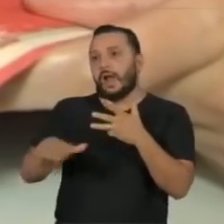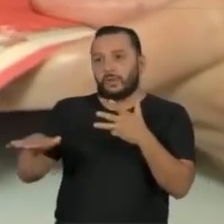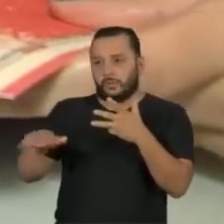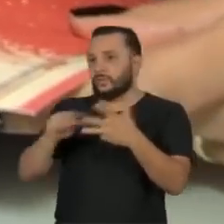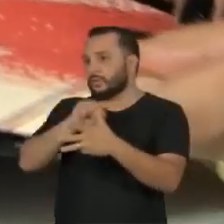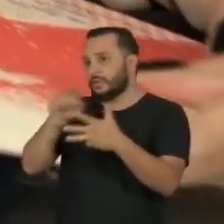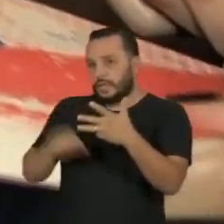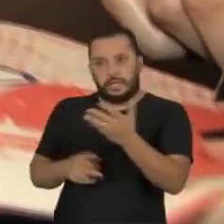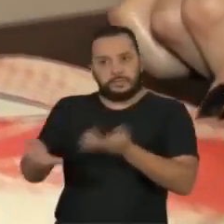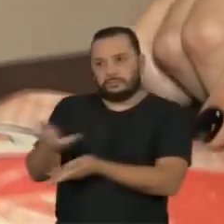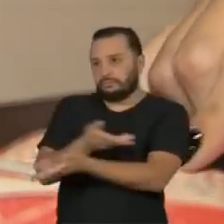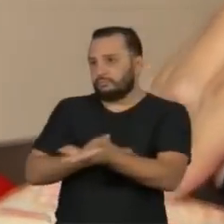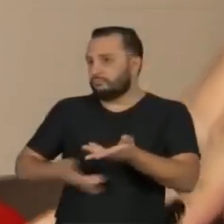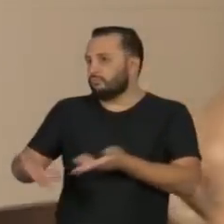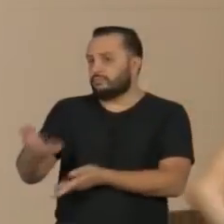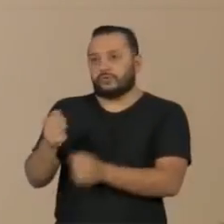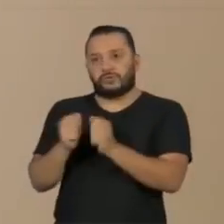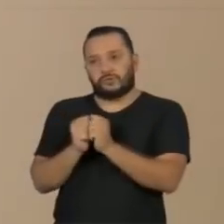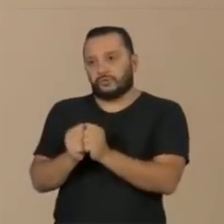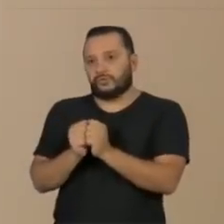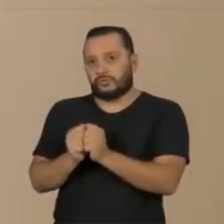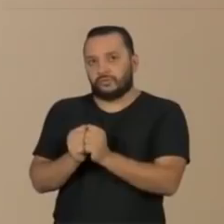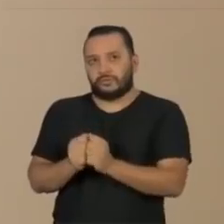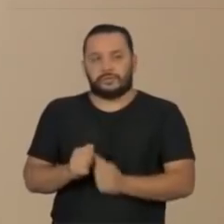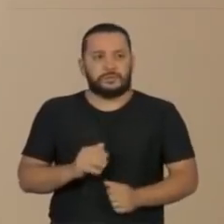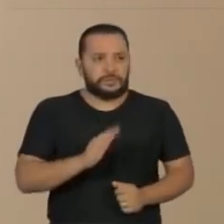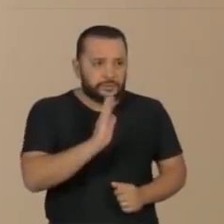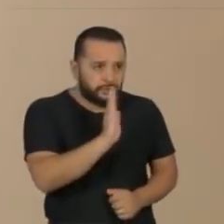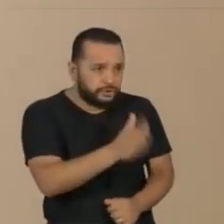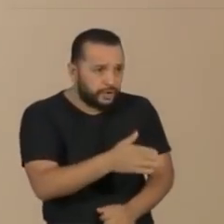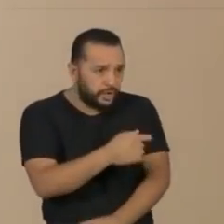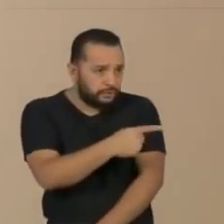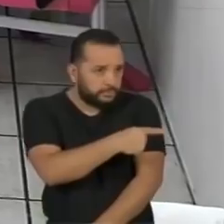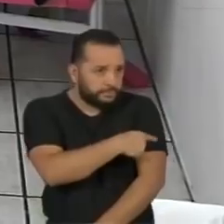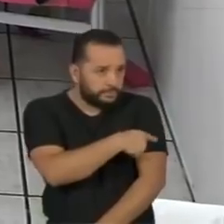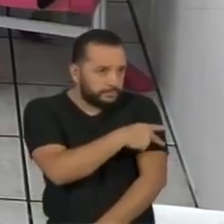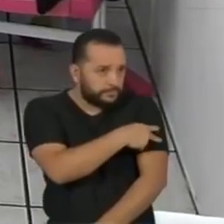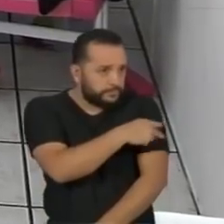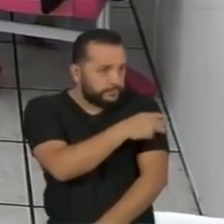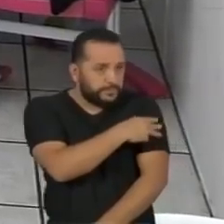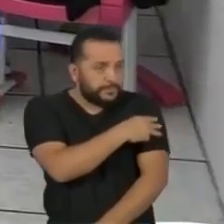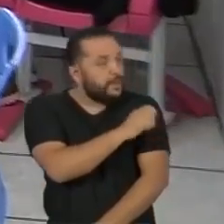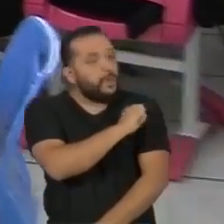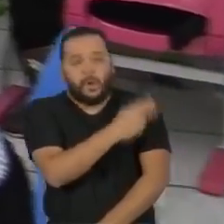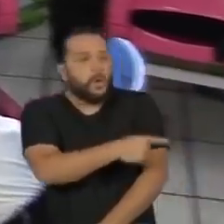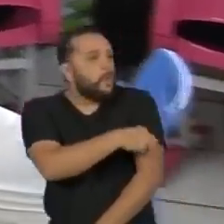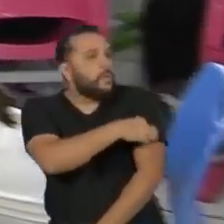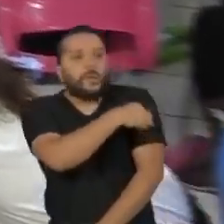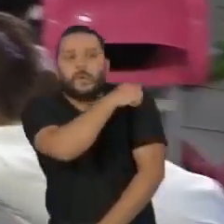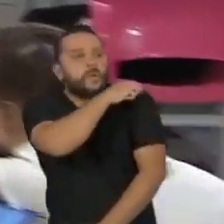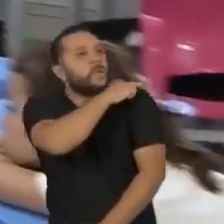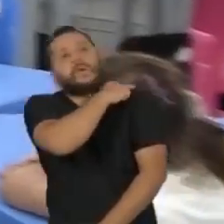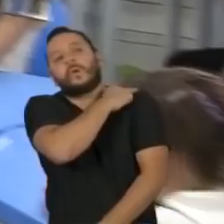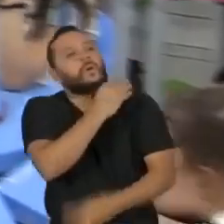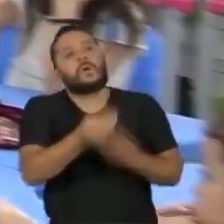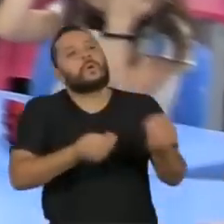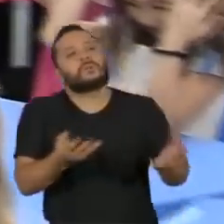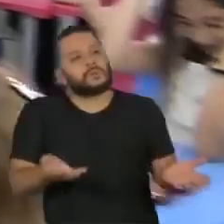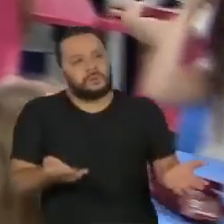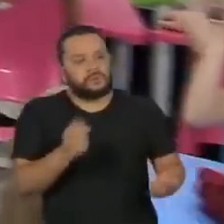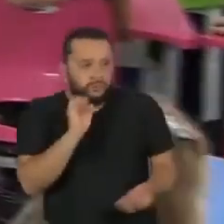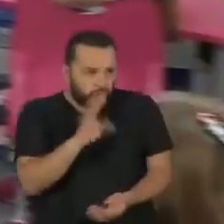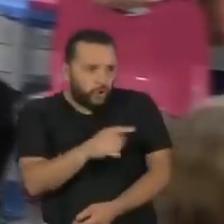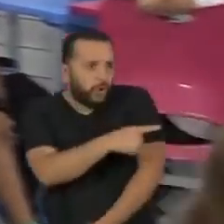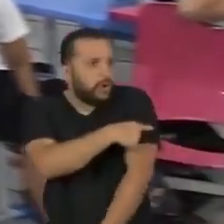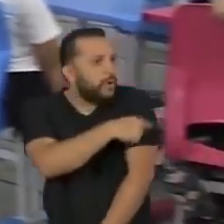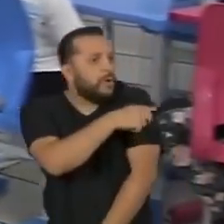Isso normalmente nos primeiros anos ou ao longo de todo o desenvolvimento escolar da criança? Ensino fundamental,